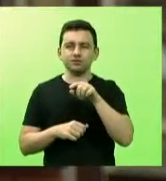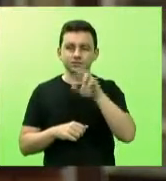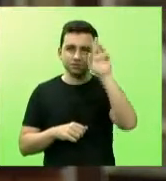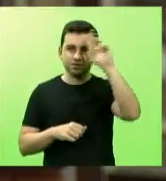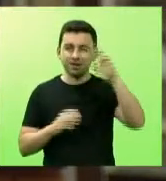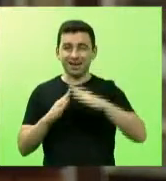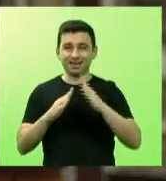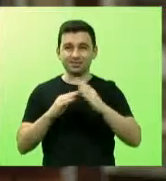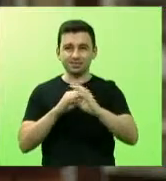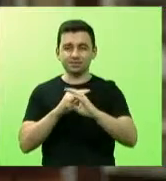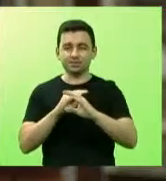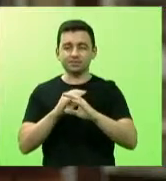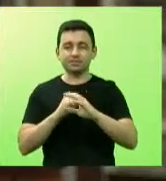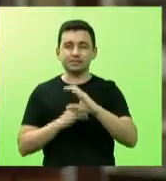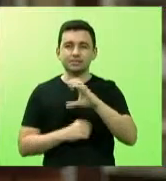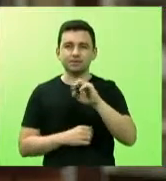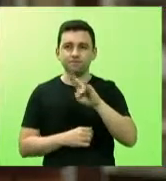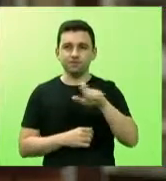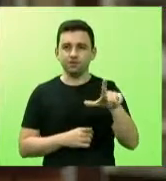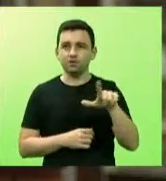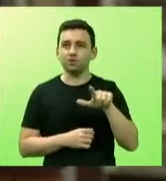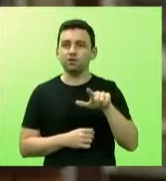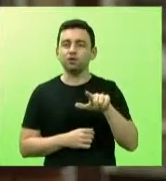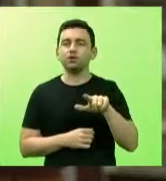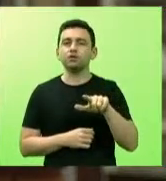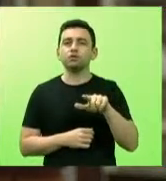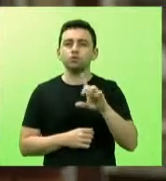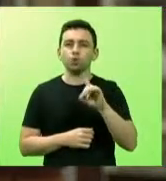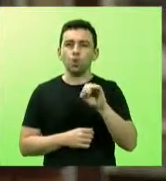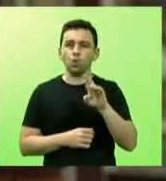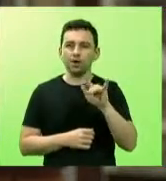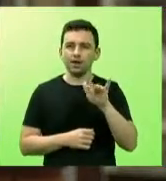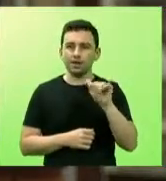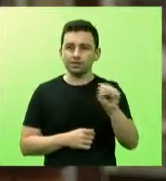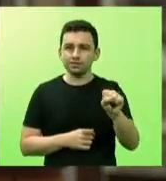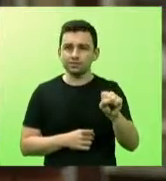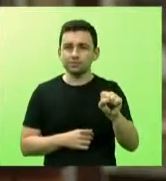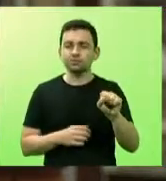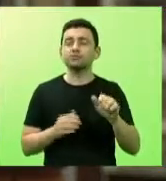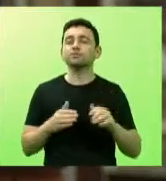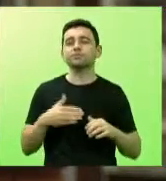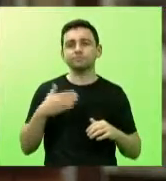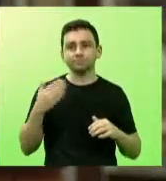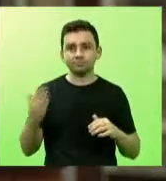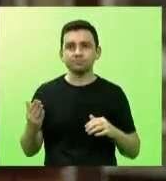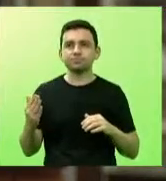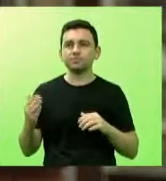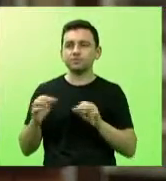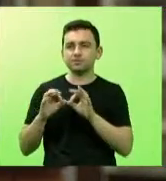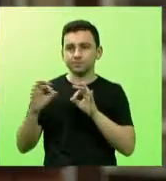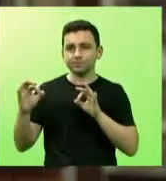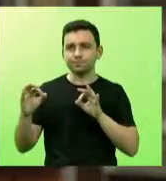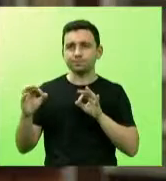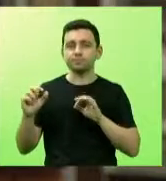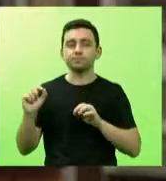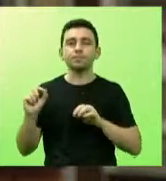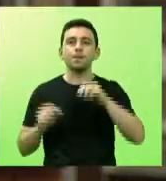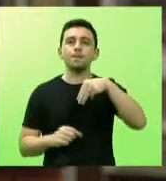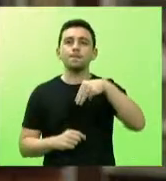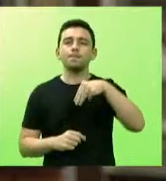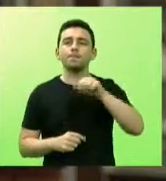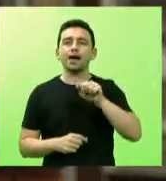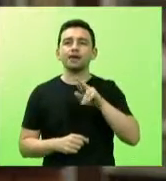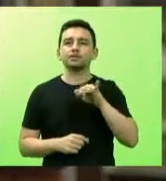Borba, e sentado numa cadeira mais ao longe, aí à minha destra, o Márcio.